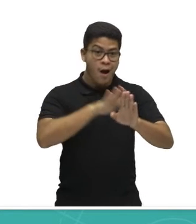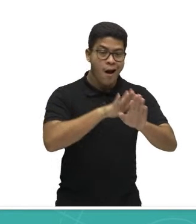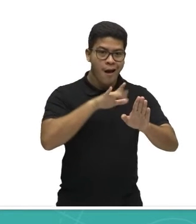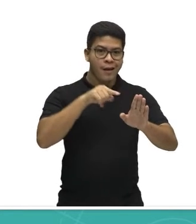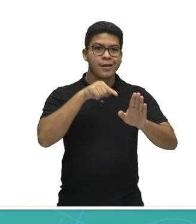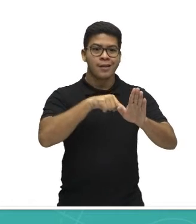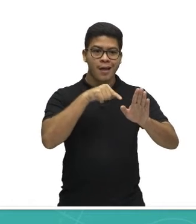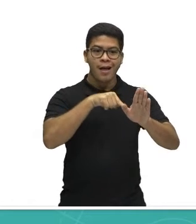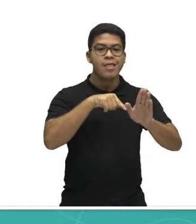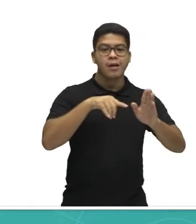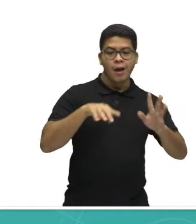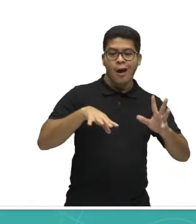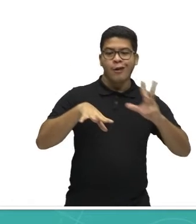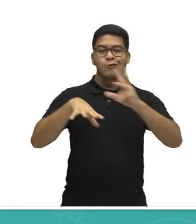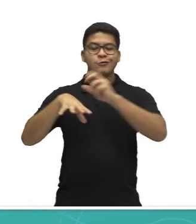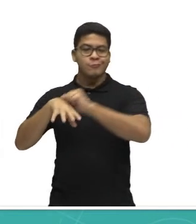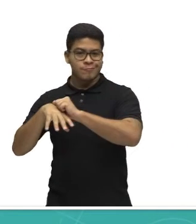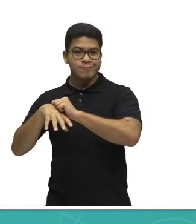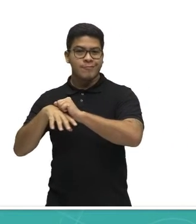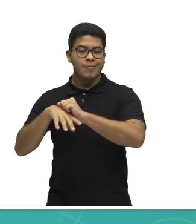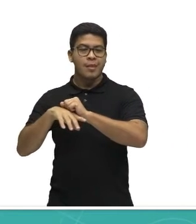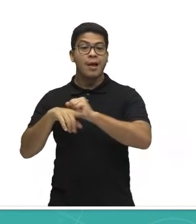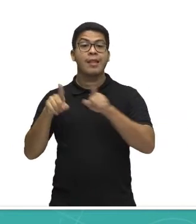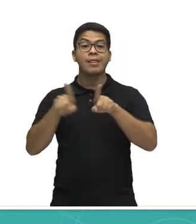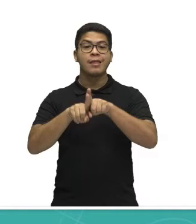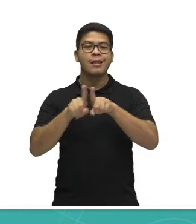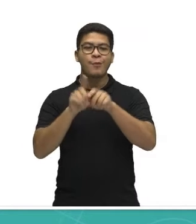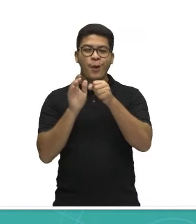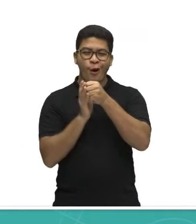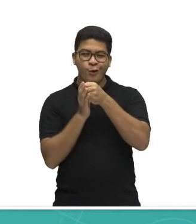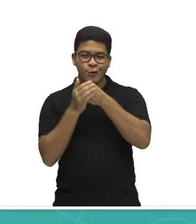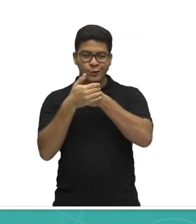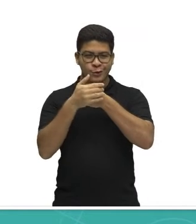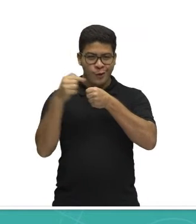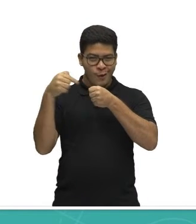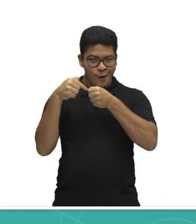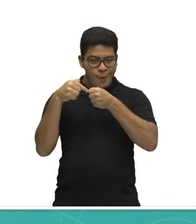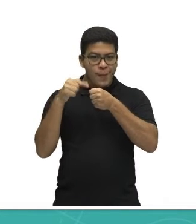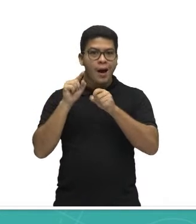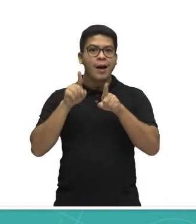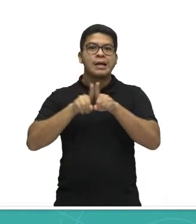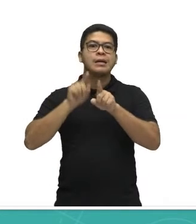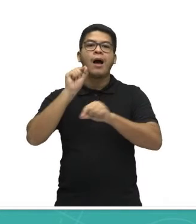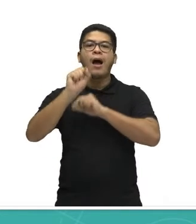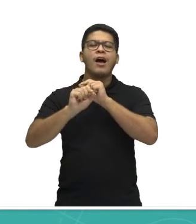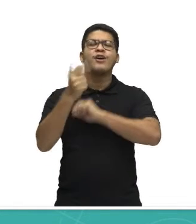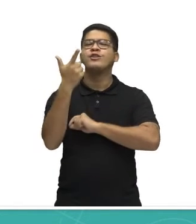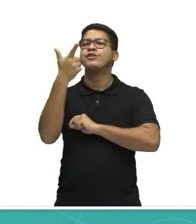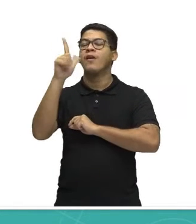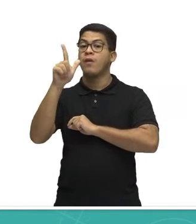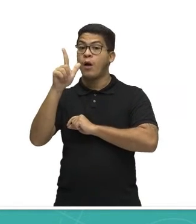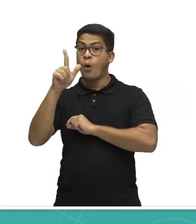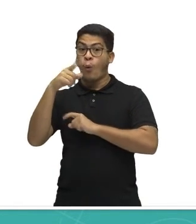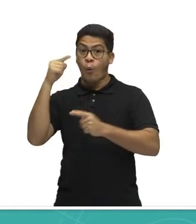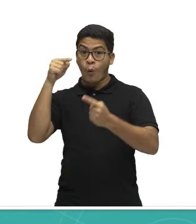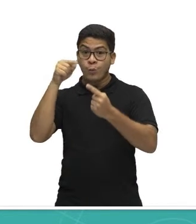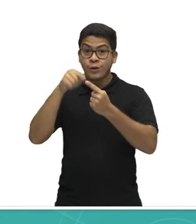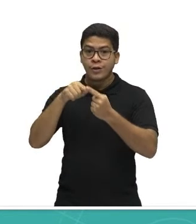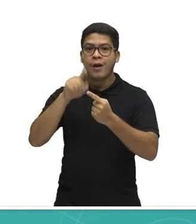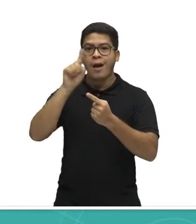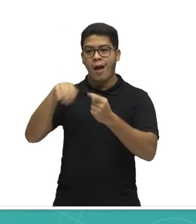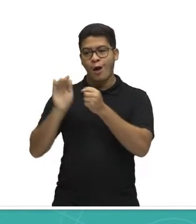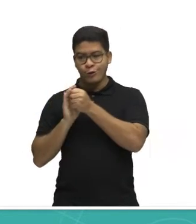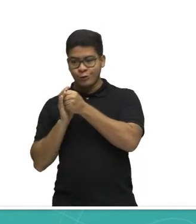outros jogadores. O esconde-esconde é similar, mas o objetivo é se esconder e não ser encontrado